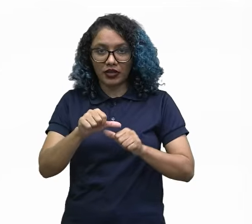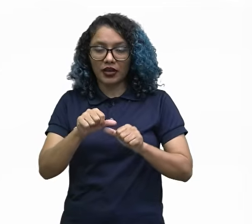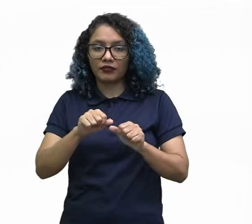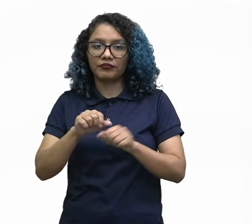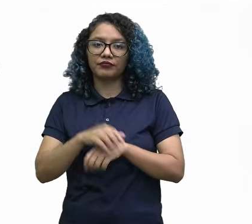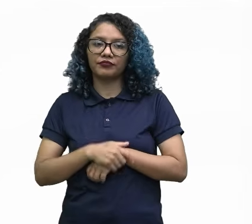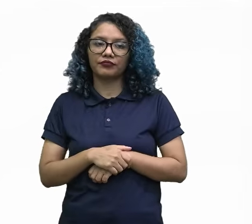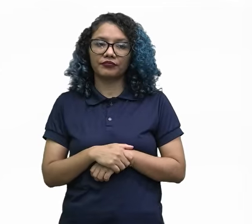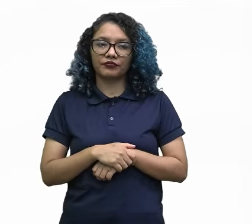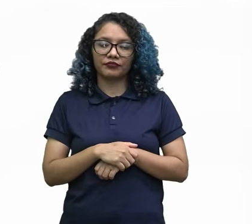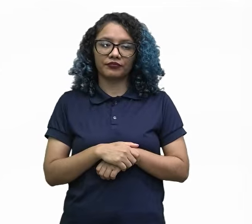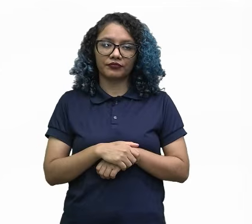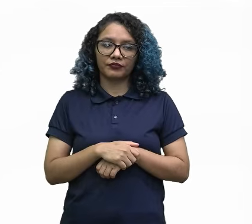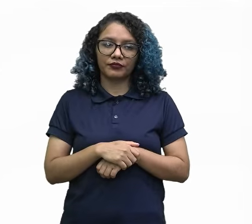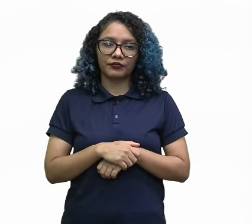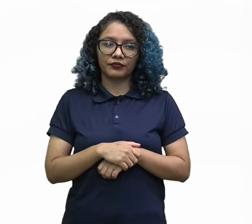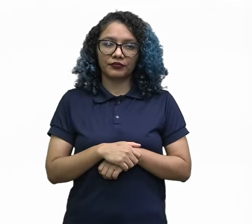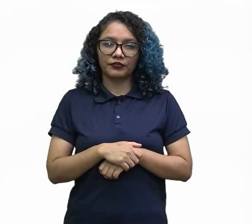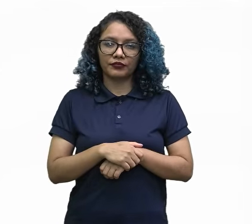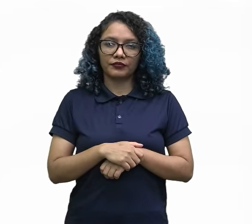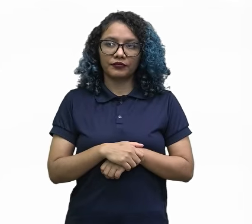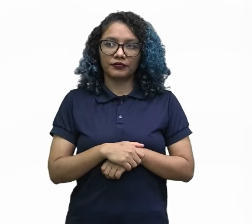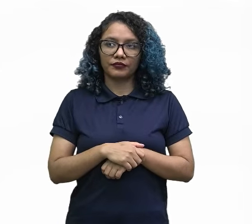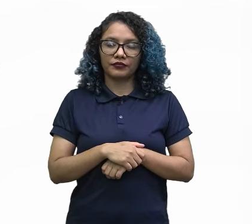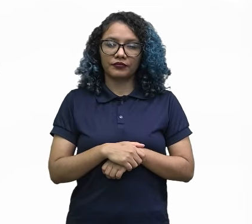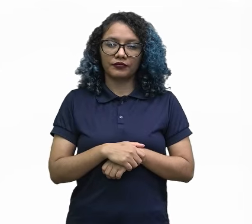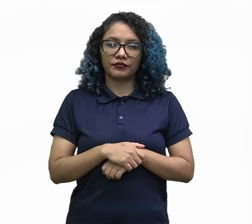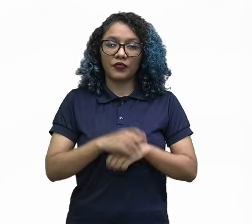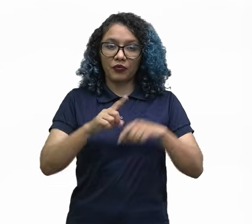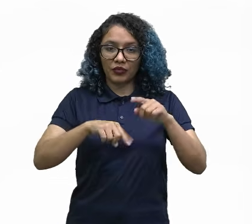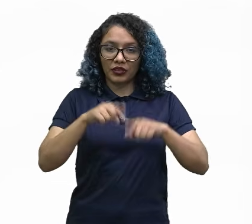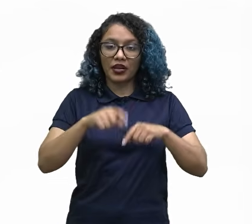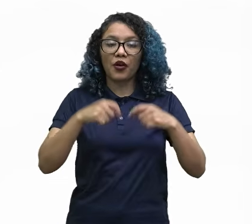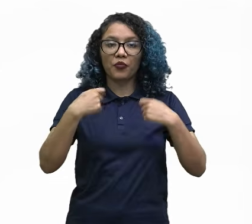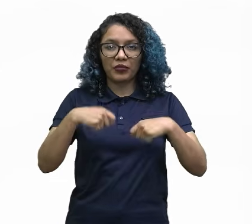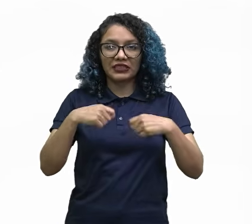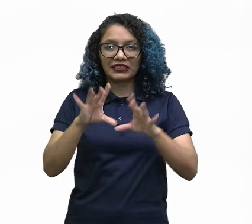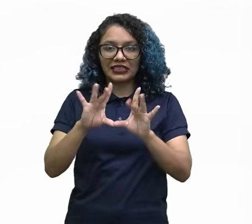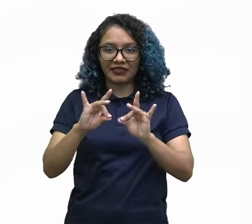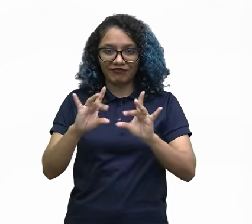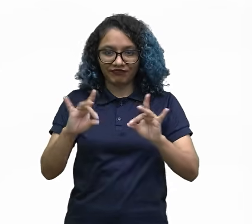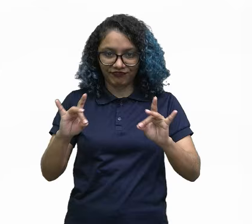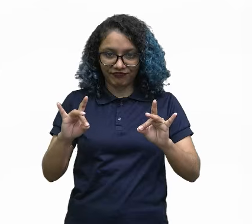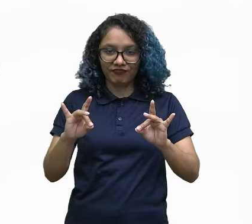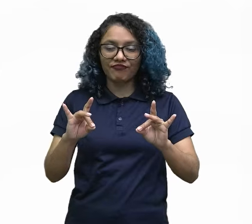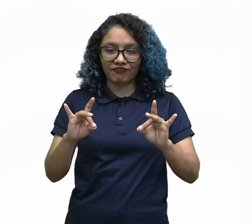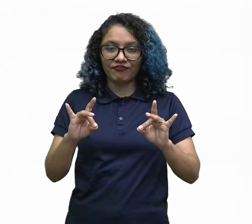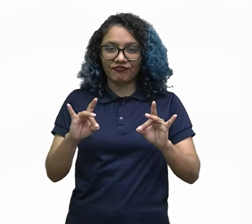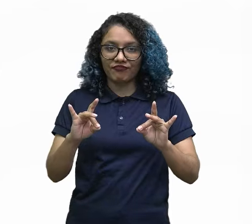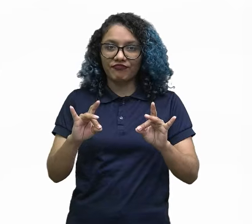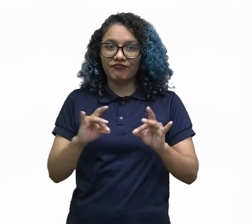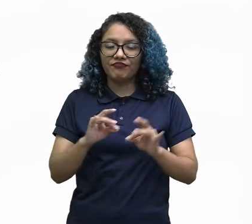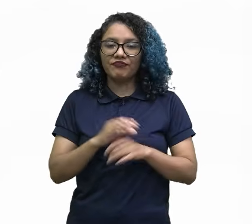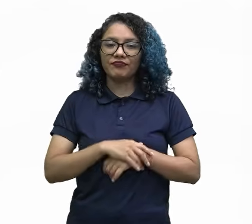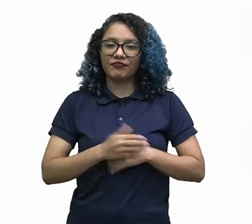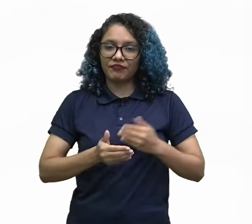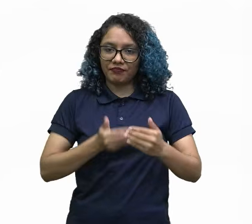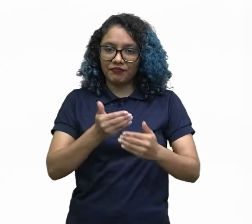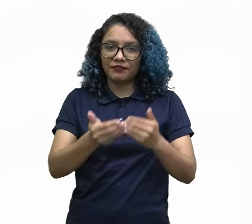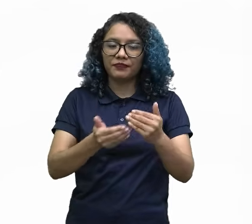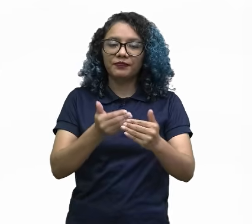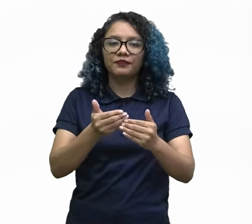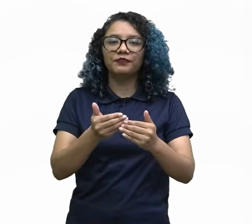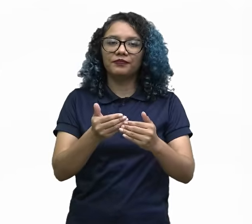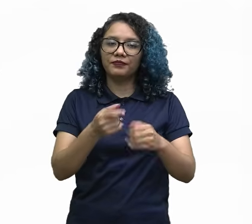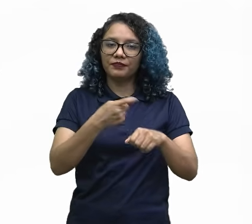é esse material, ele precisa estar líquido a partir do processo de fusão. Então, como exemplo, a